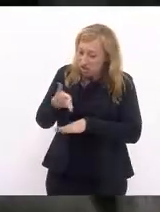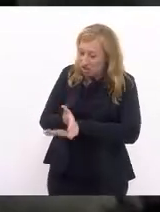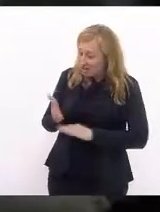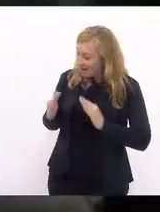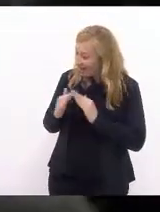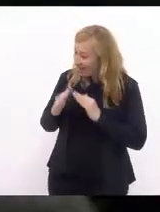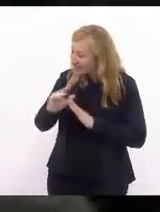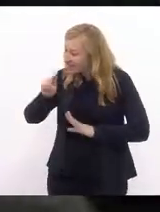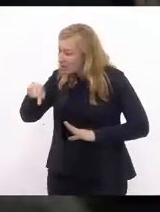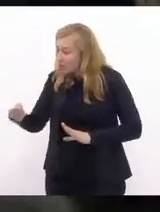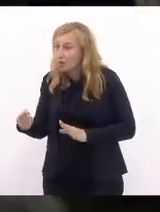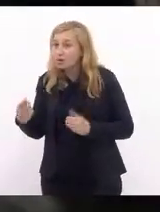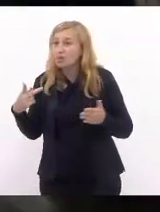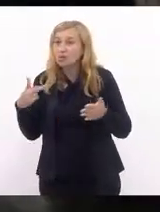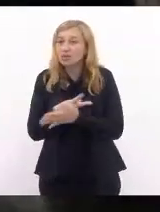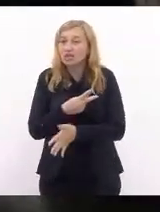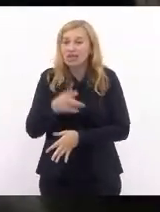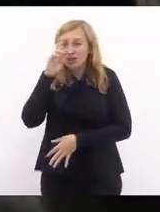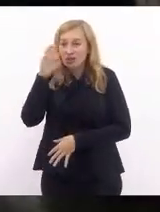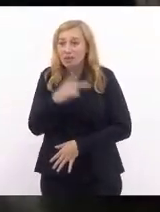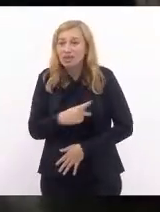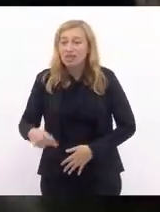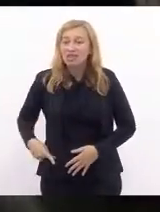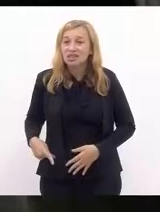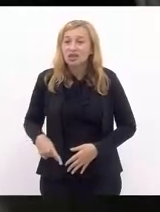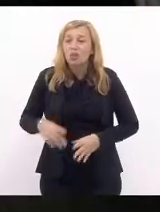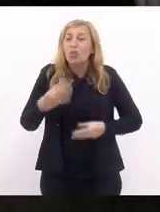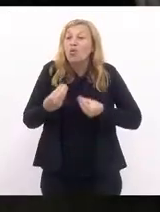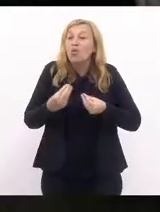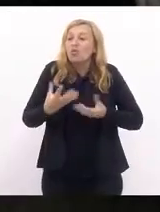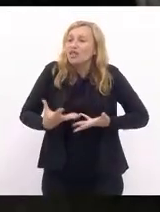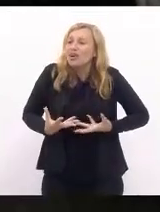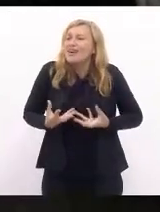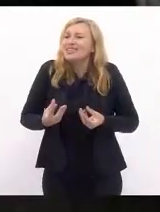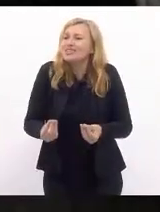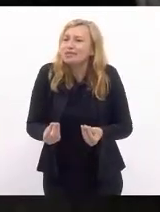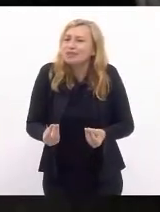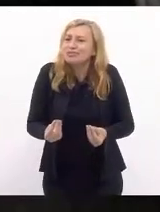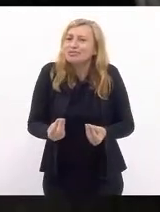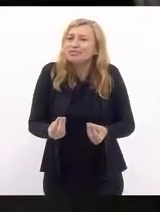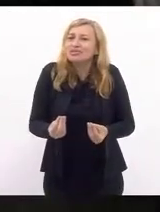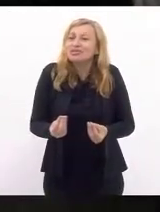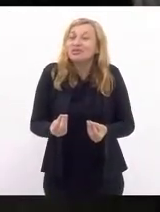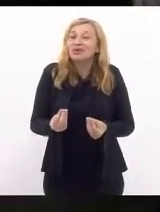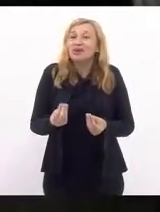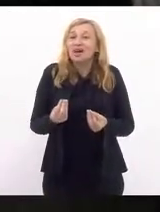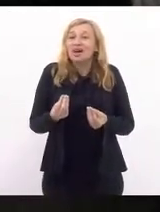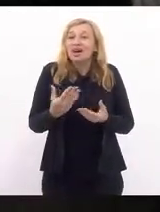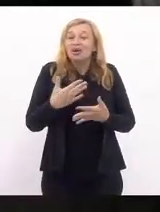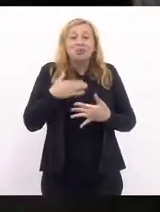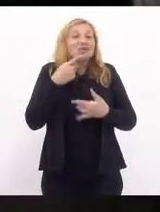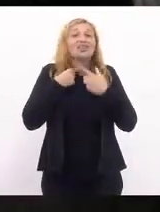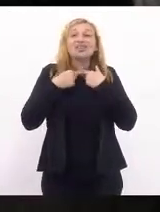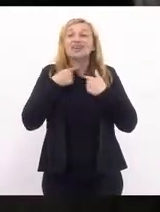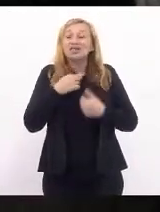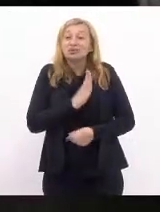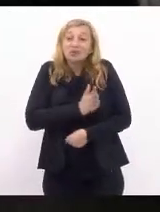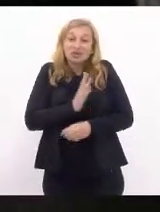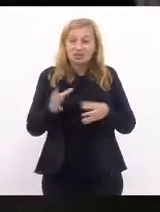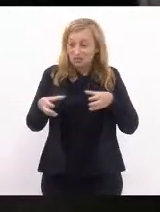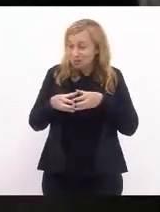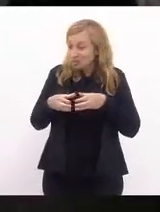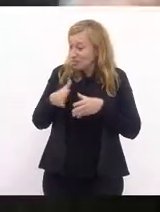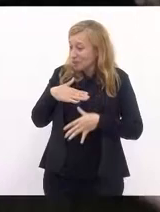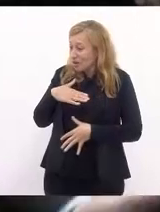cheguei na casa depois do acontecido Presidente a forma que foi acolhido confesso que a vontade do meu coração da minha